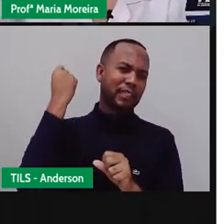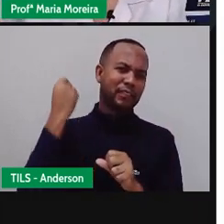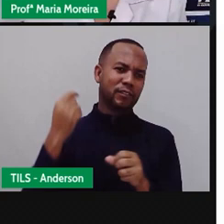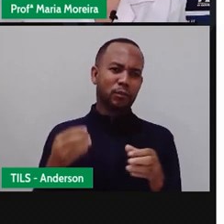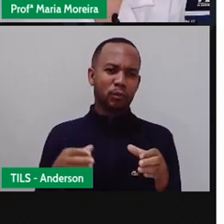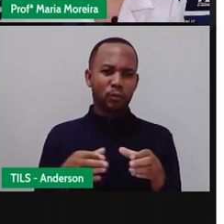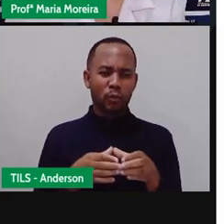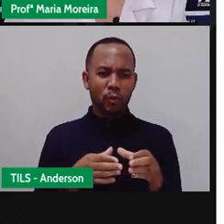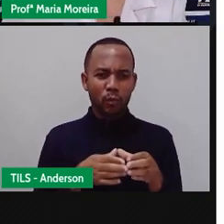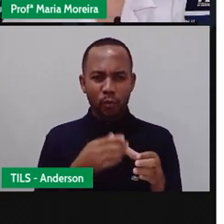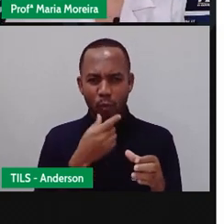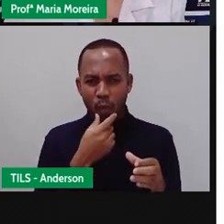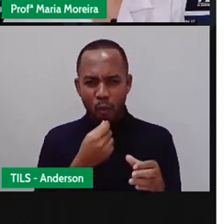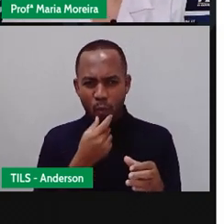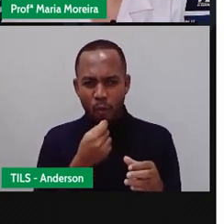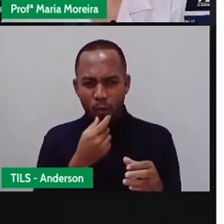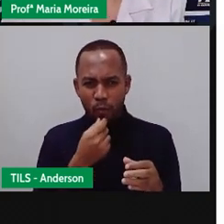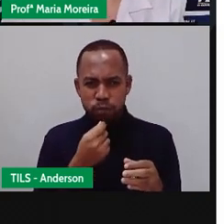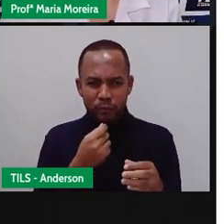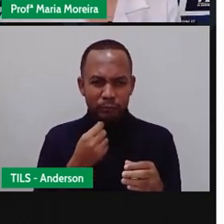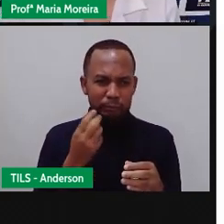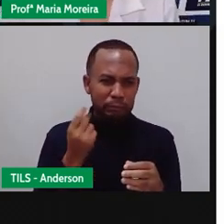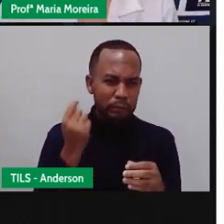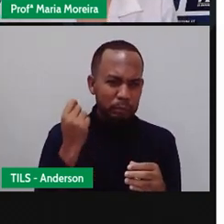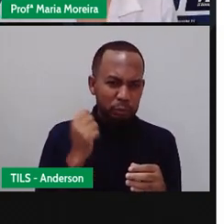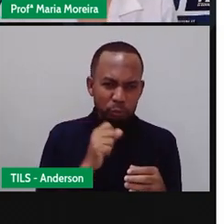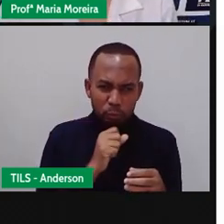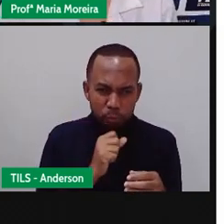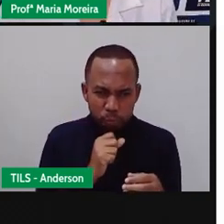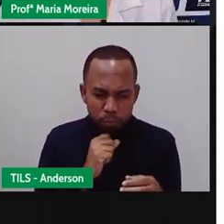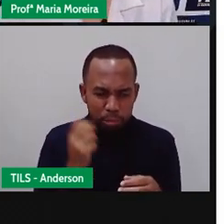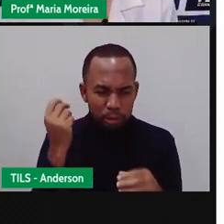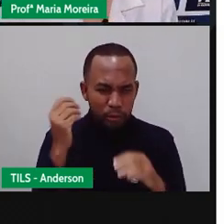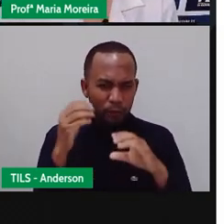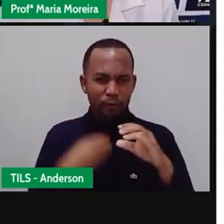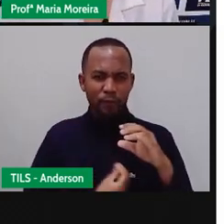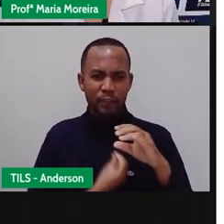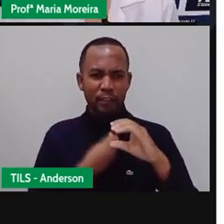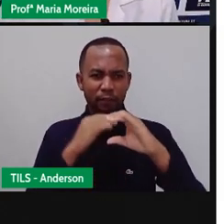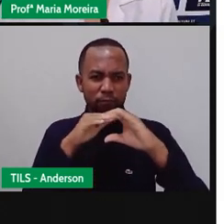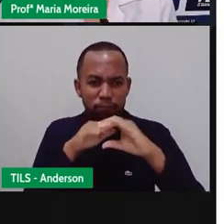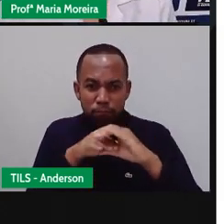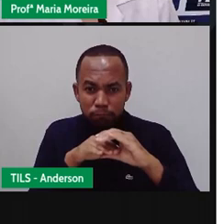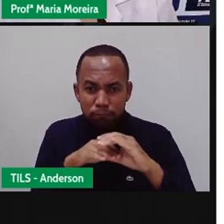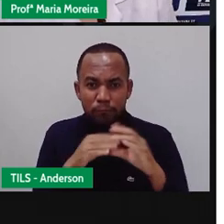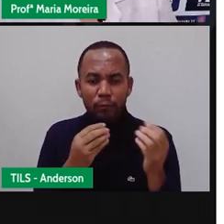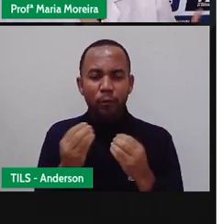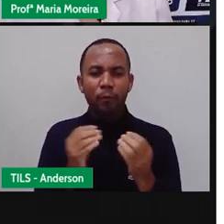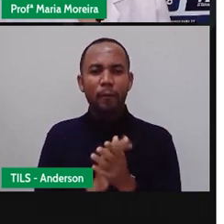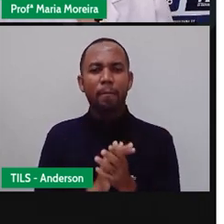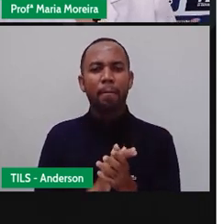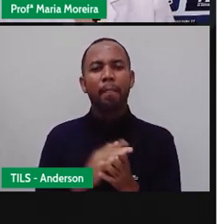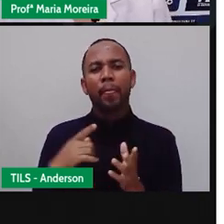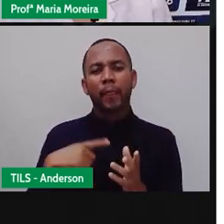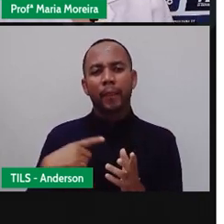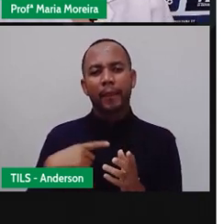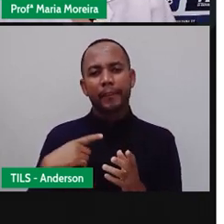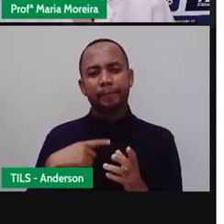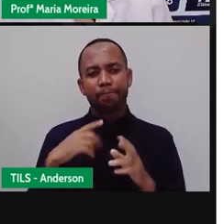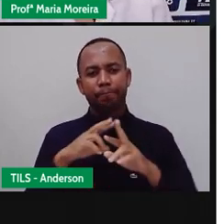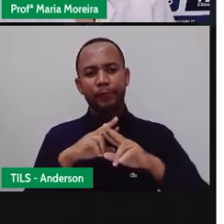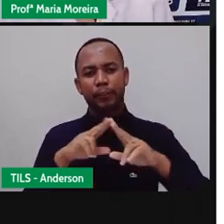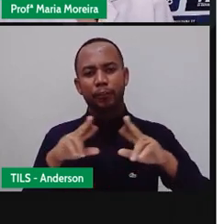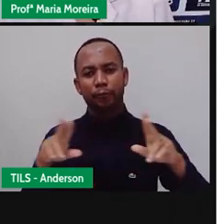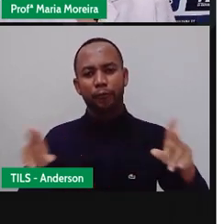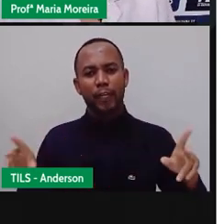das cavernas o homem dá para ir história né isso homem pré-histórico e existem diversos